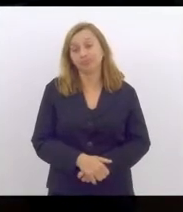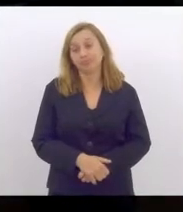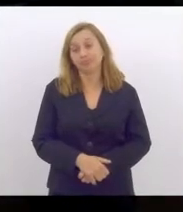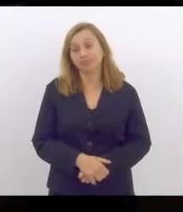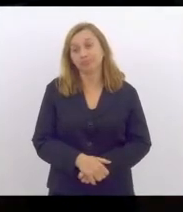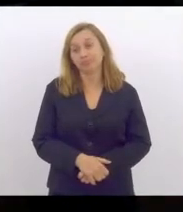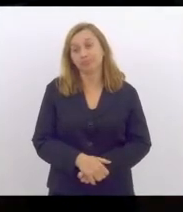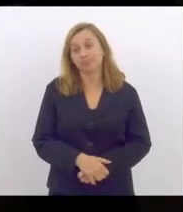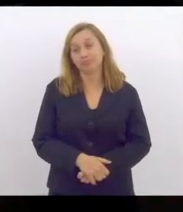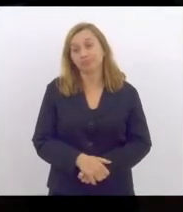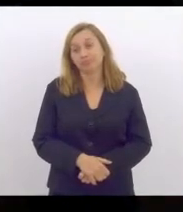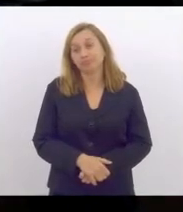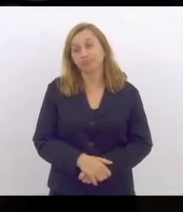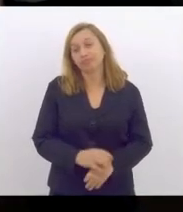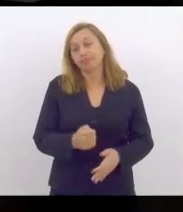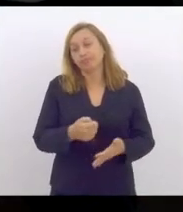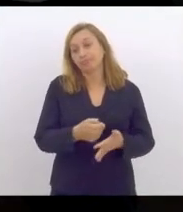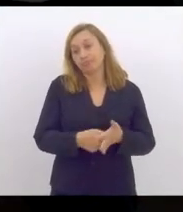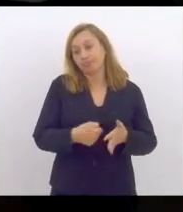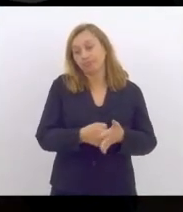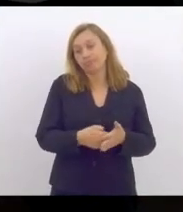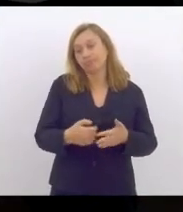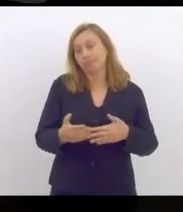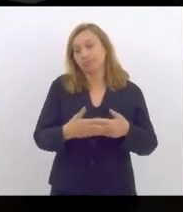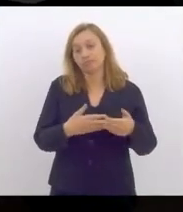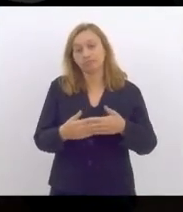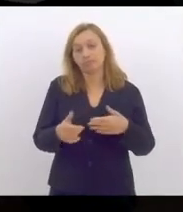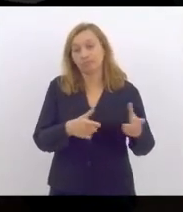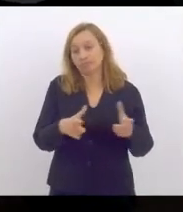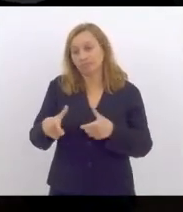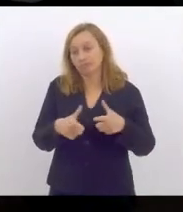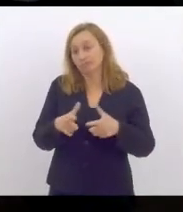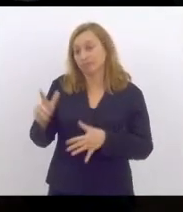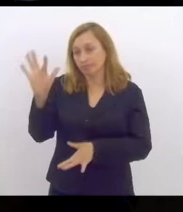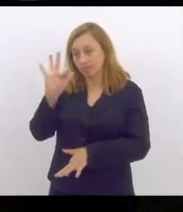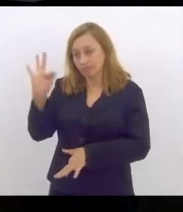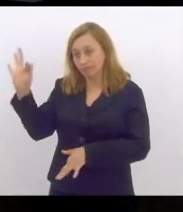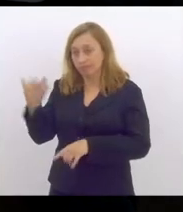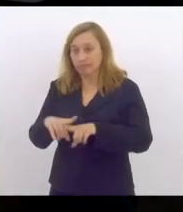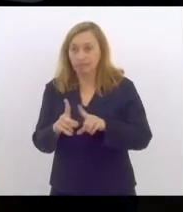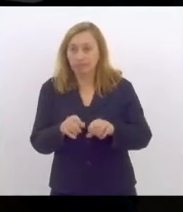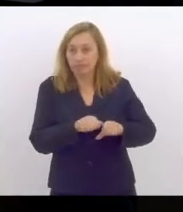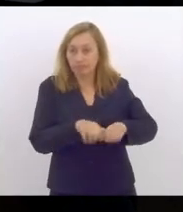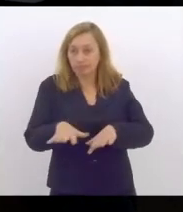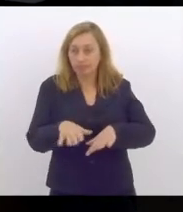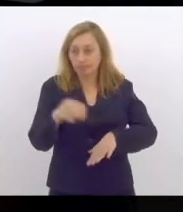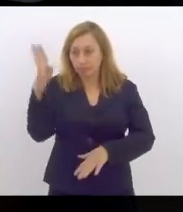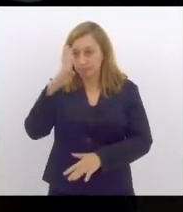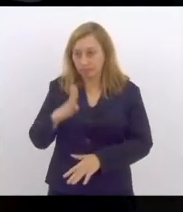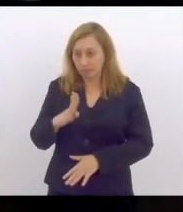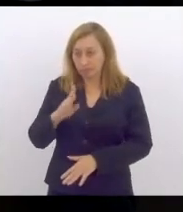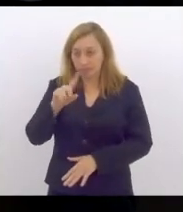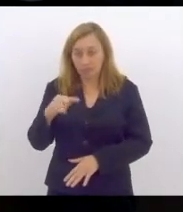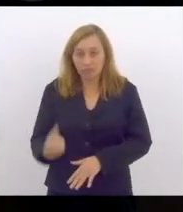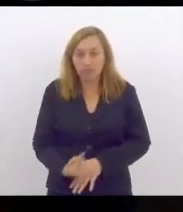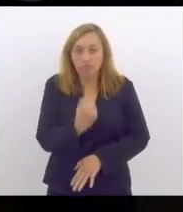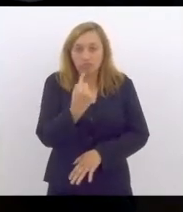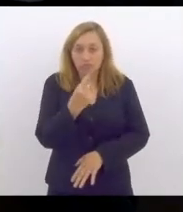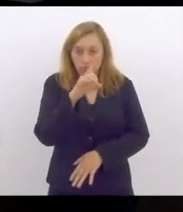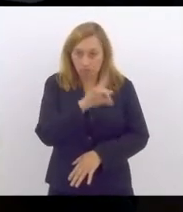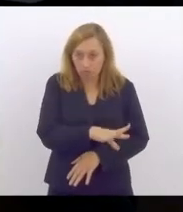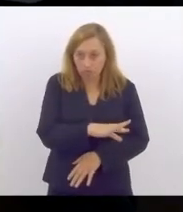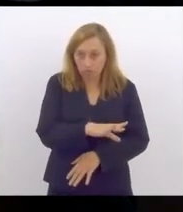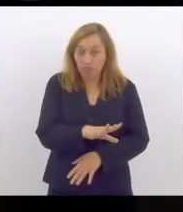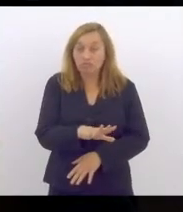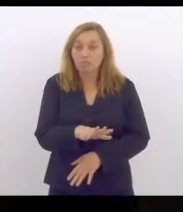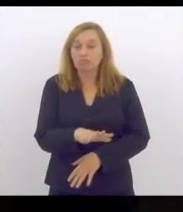uma batalha pode acontecer em qualquer unidade federativa, mas o Exército Brasileiro é uno.